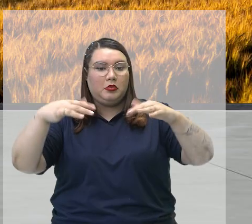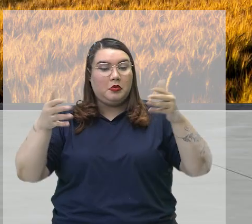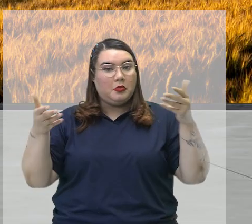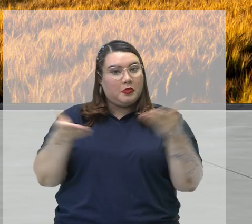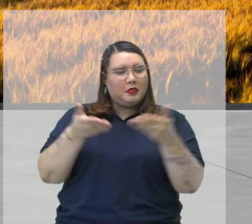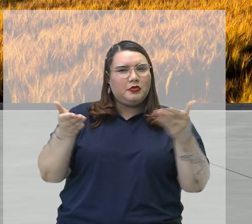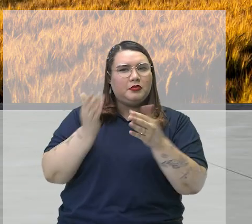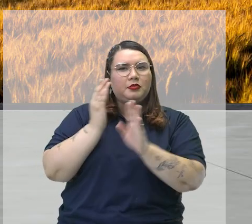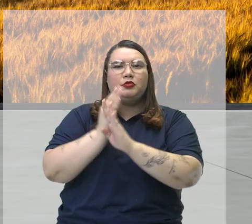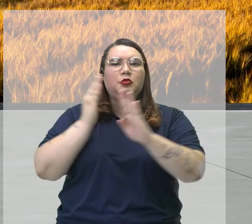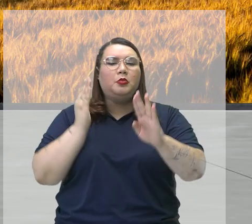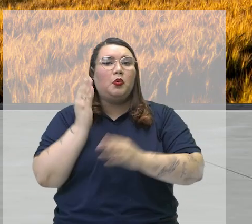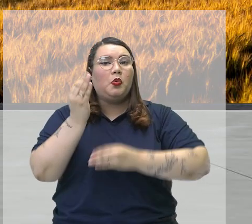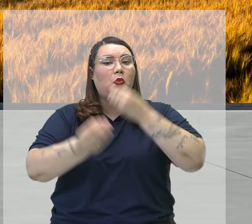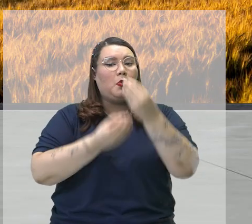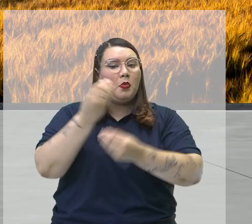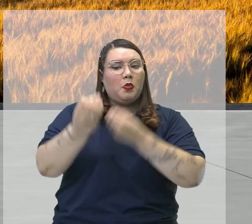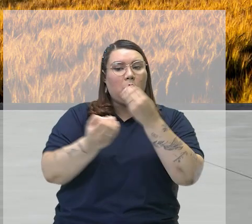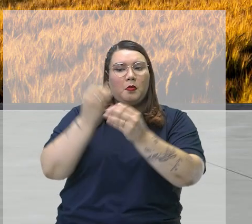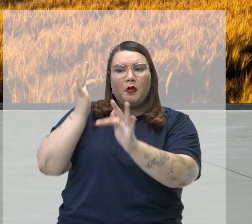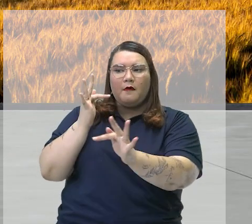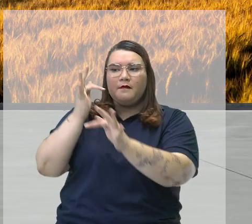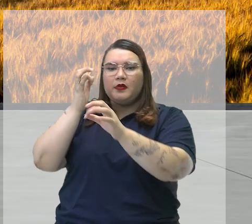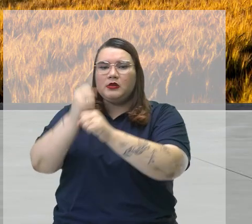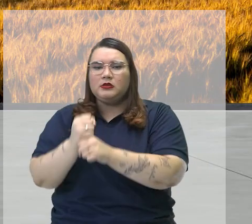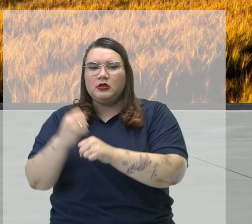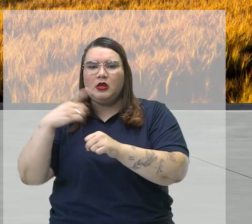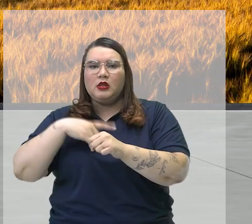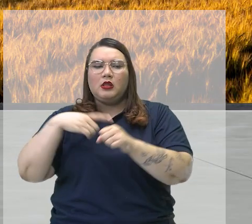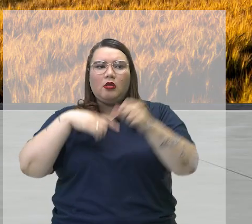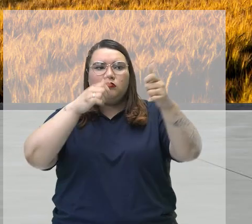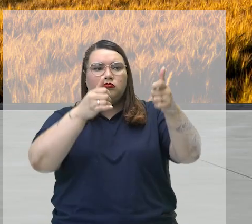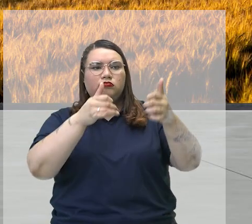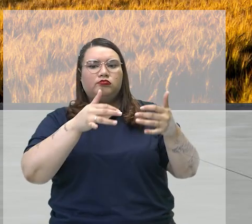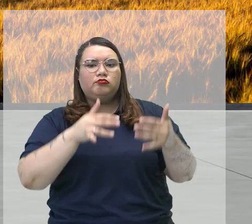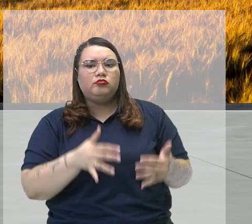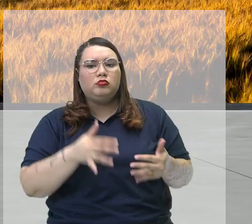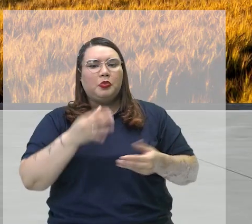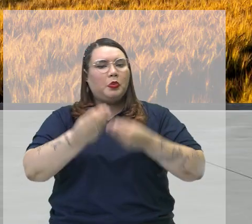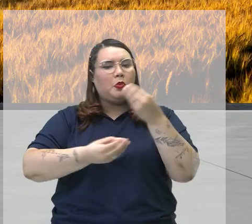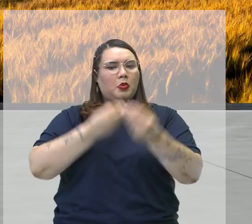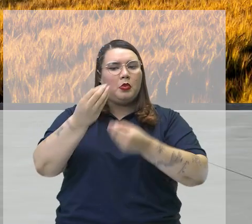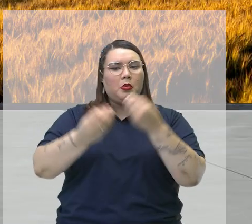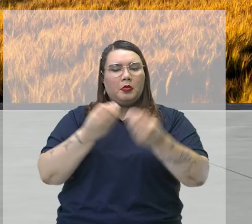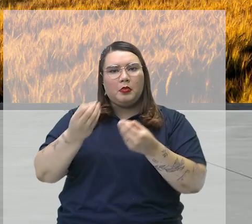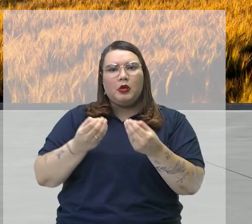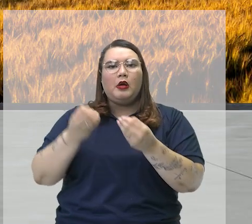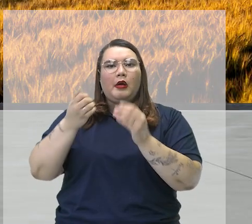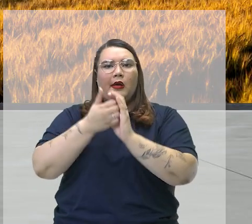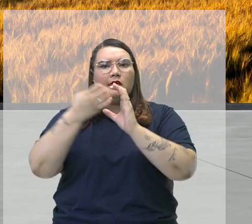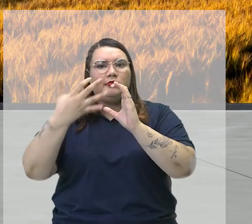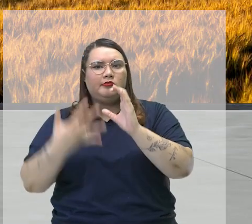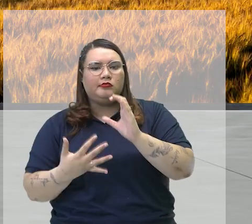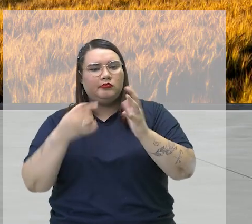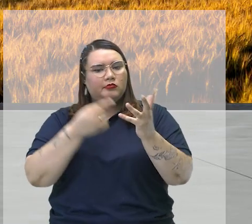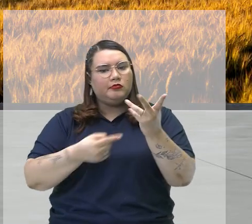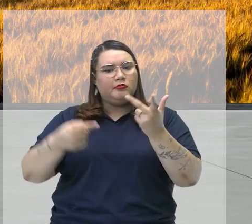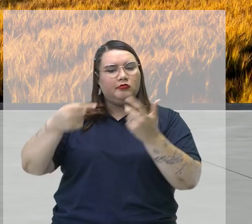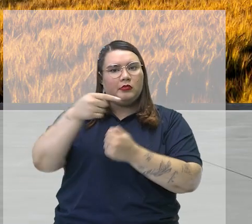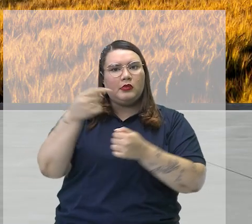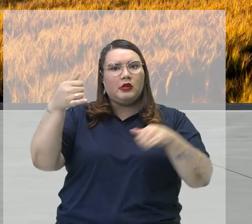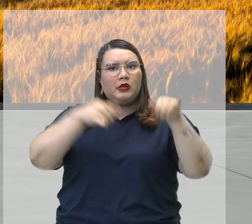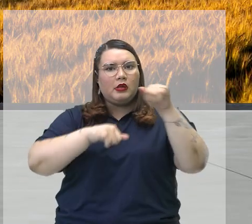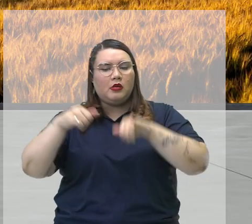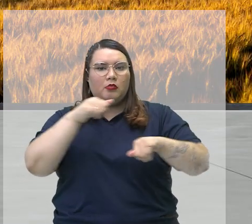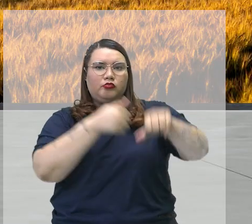elétrica. Vamos descobrir como a física explica a transformação de elementos químicos ao